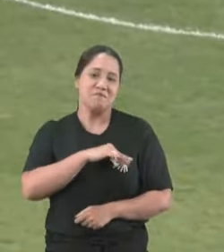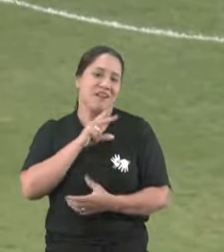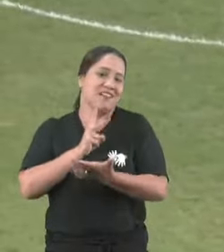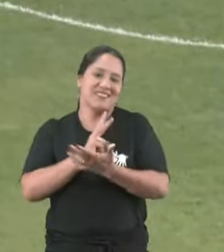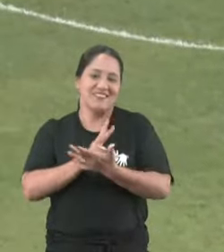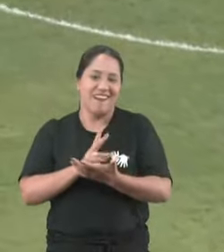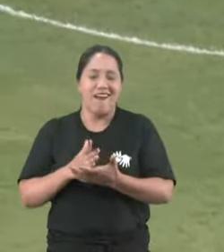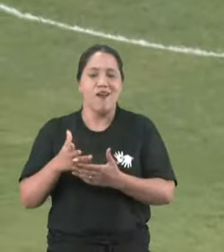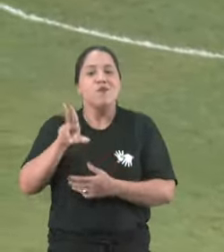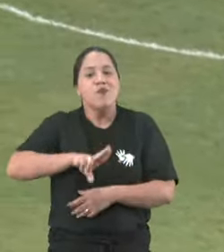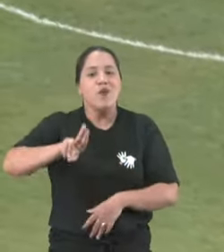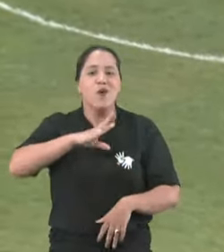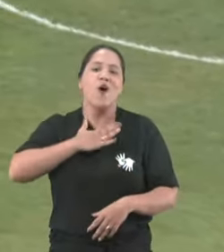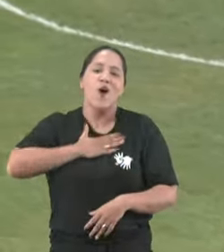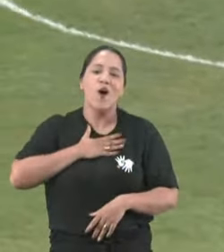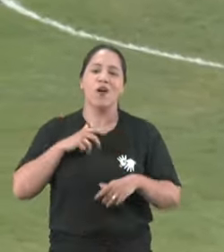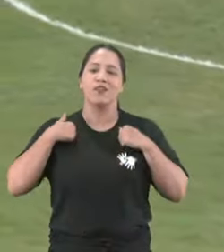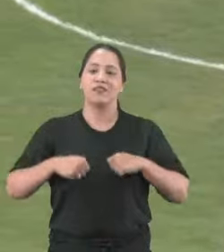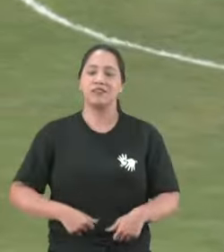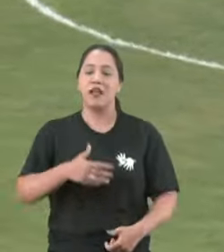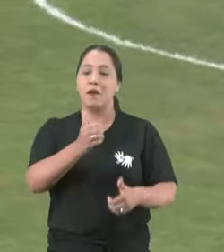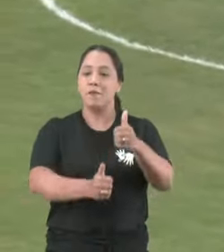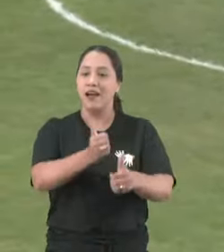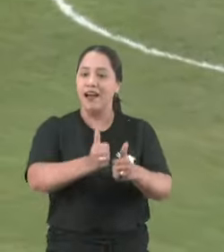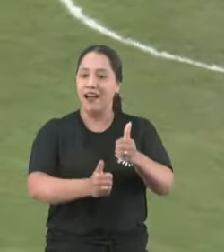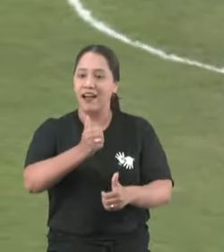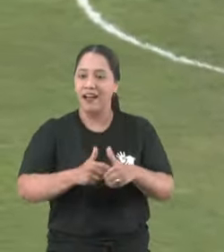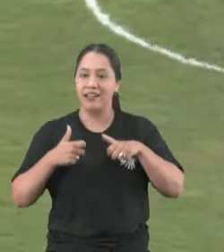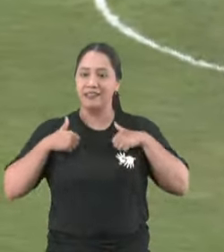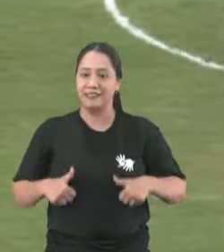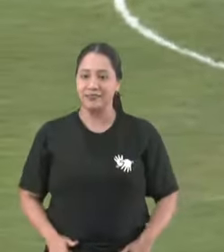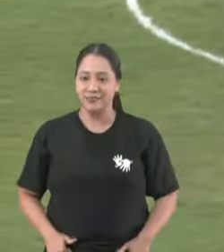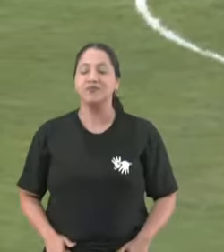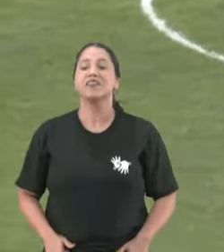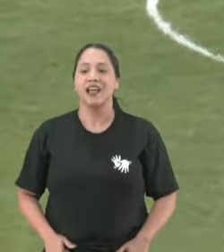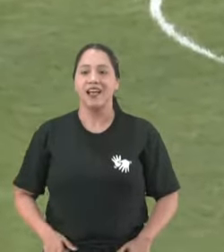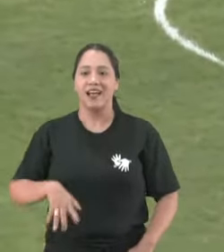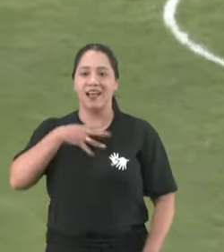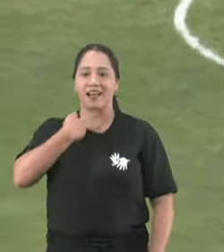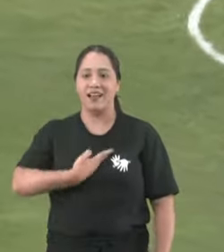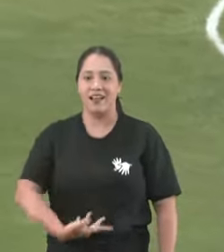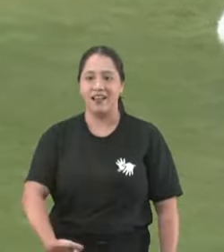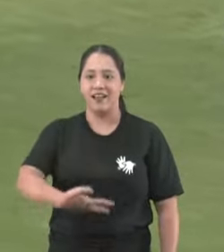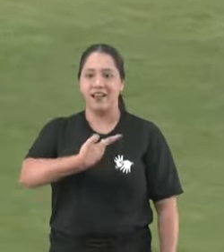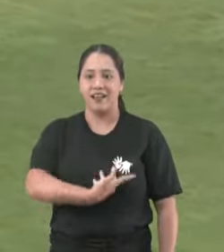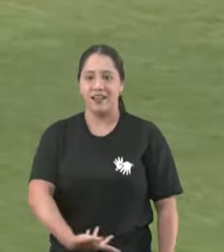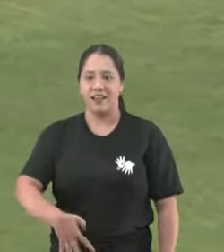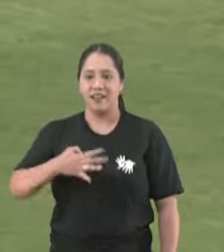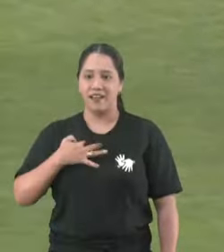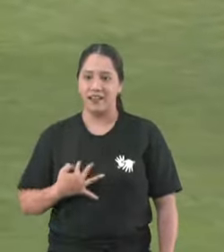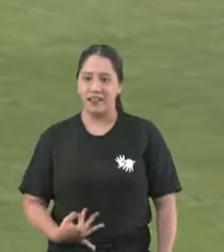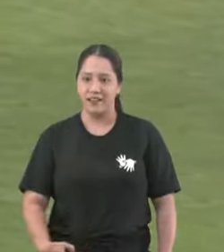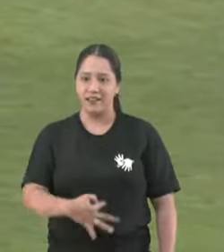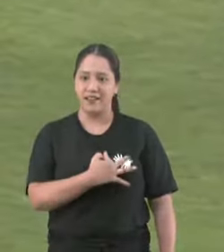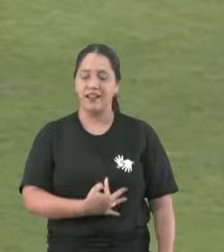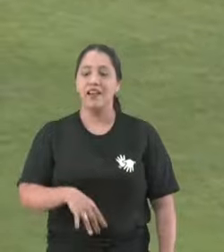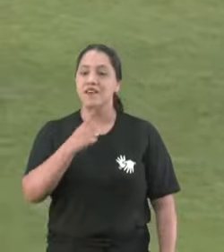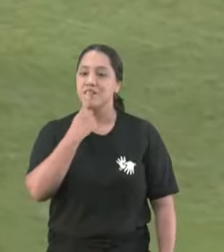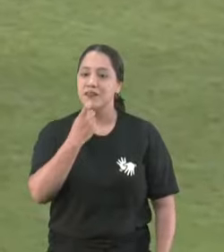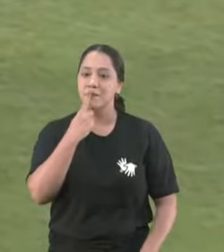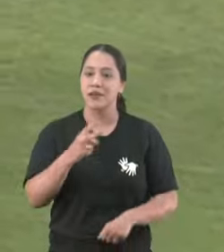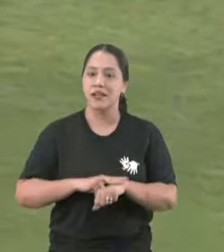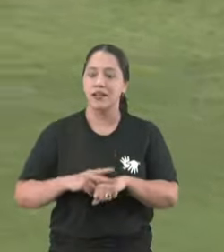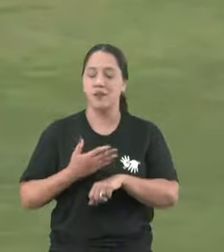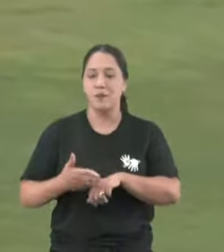para termos dentro de campo os atletas a vestindo, que é a camisa listrada em vermelho e branco. Estatutariamente o